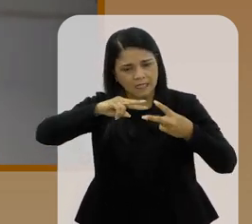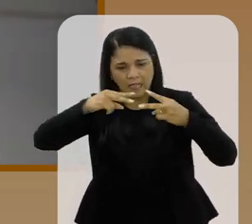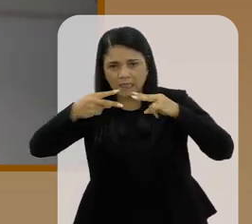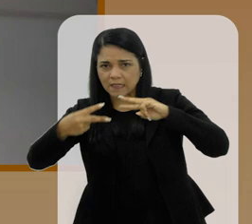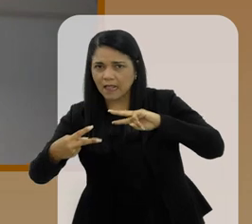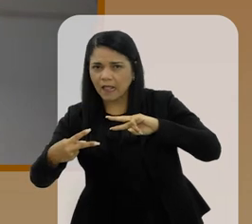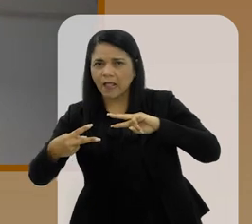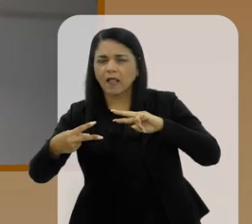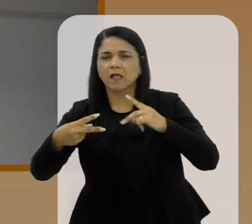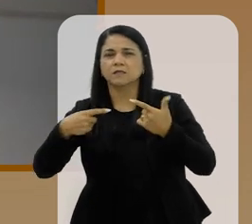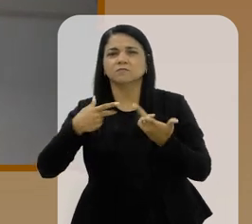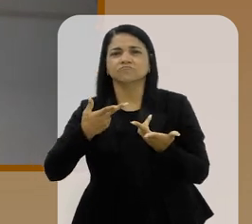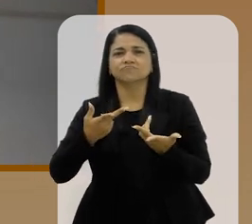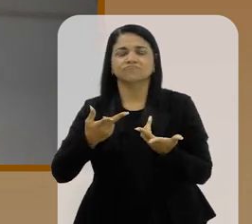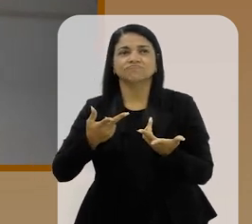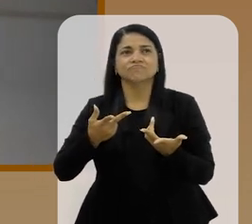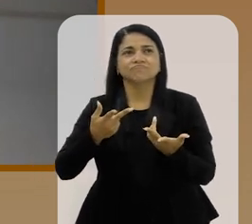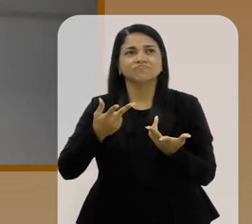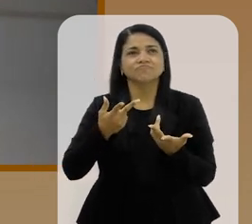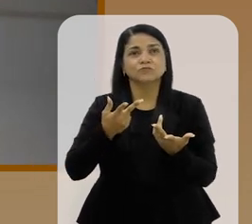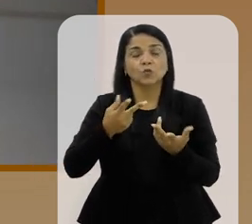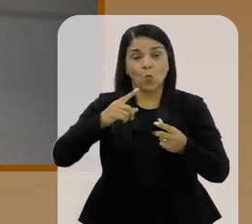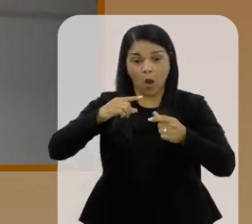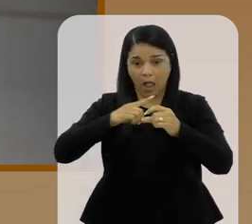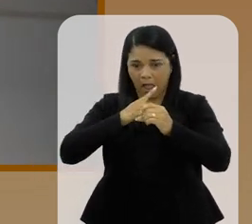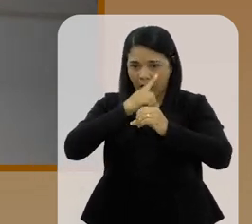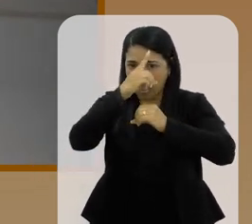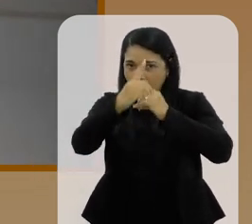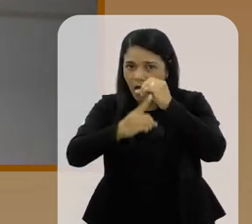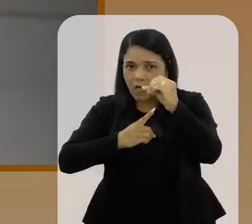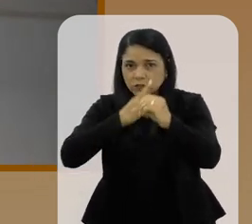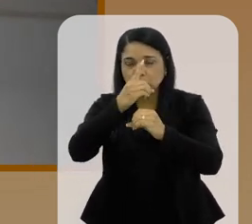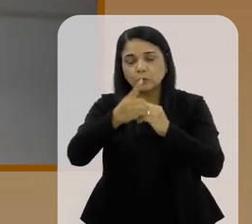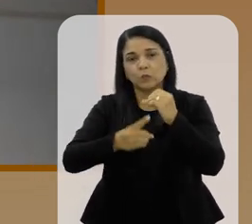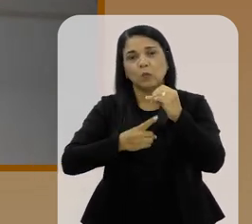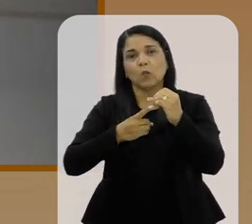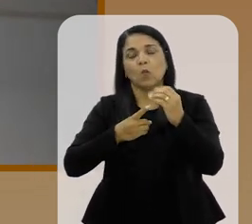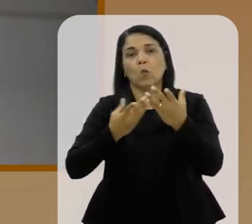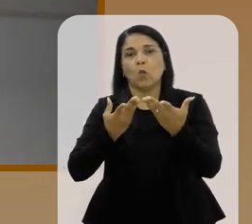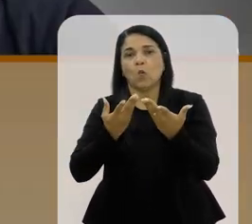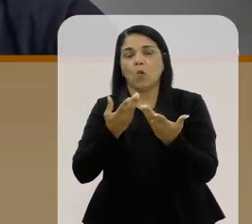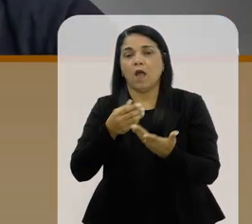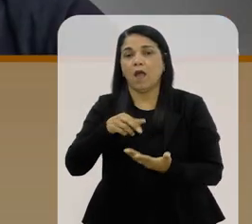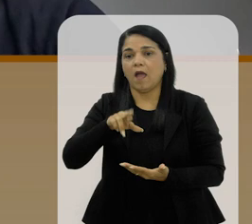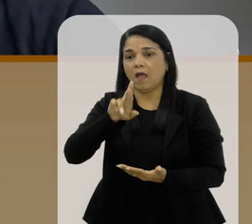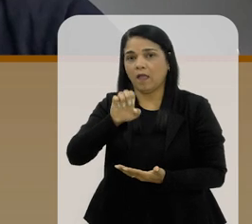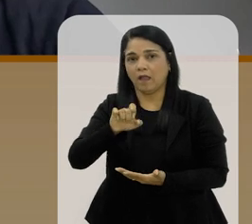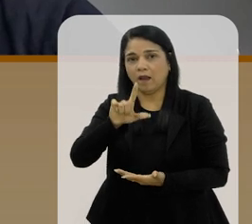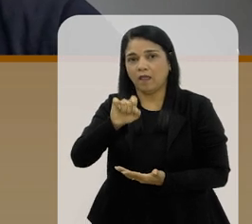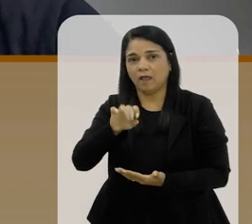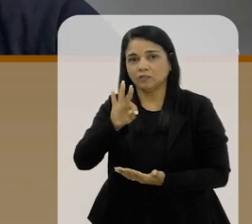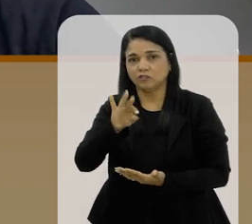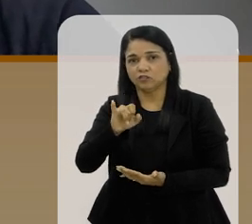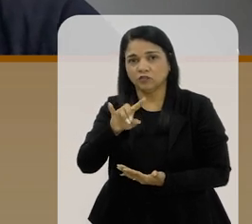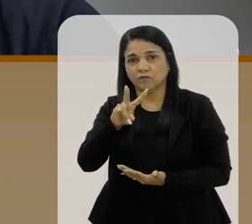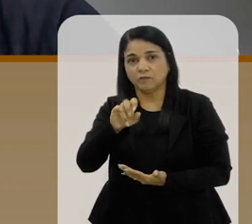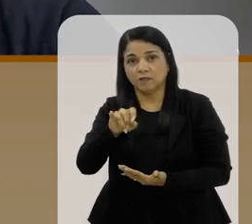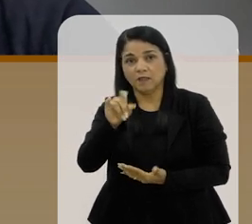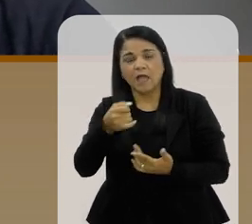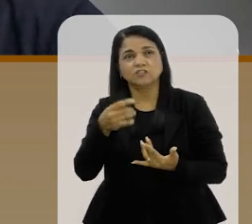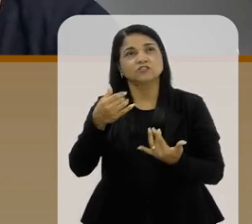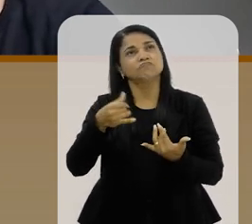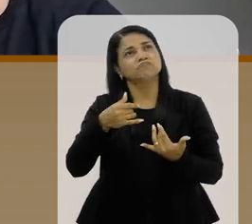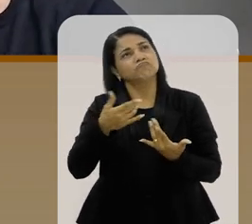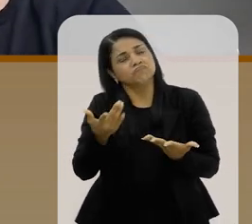DNA, ou a estrutura do átomo, ou a relatividade. As coisas mais recentes eram em